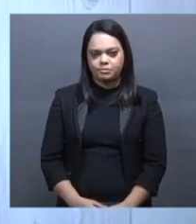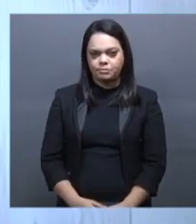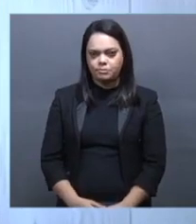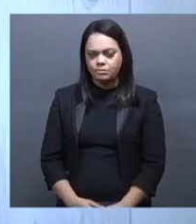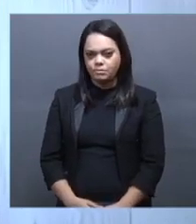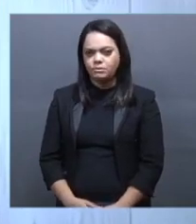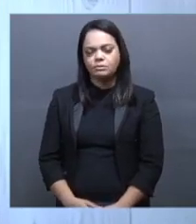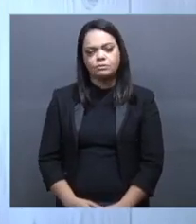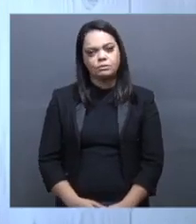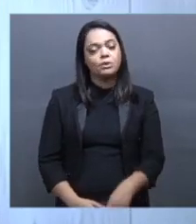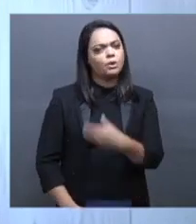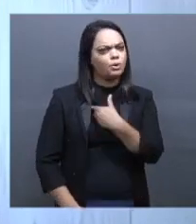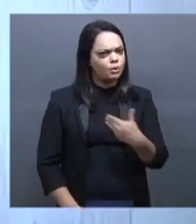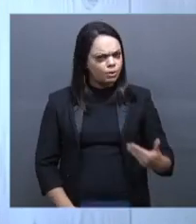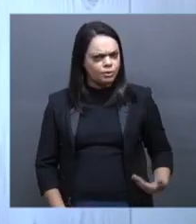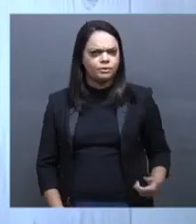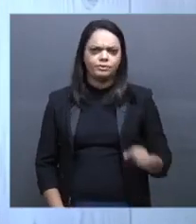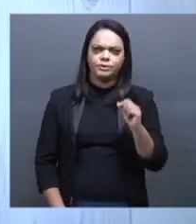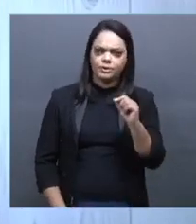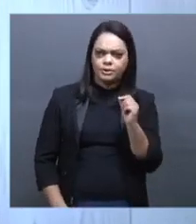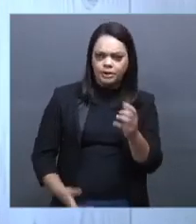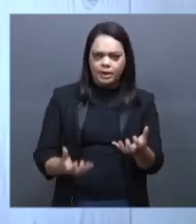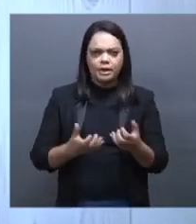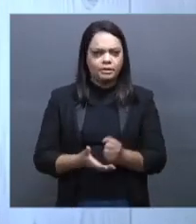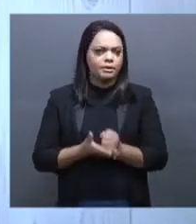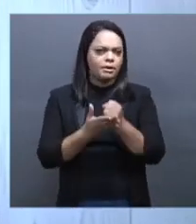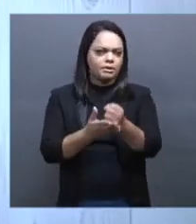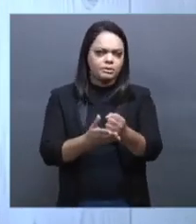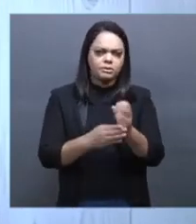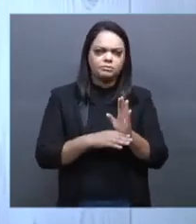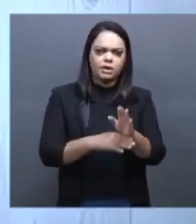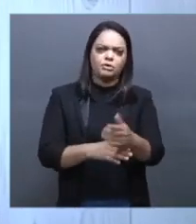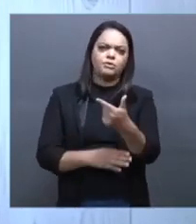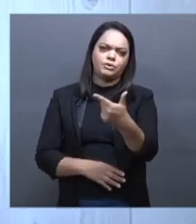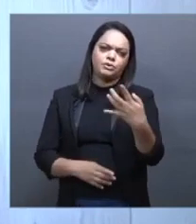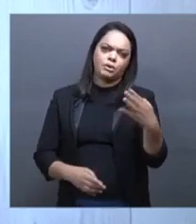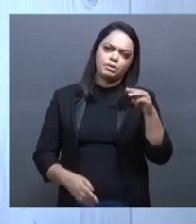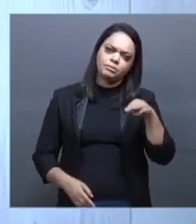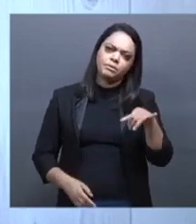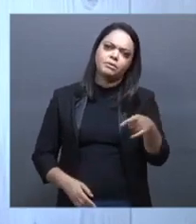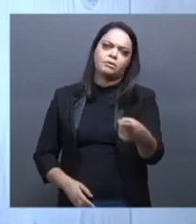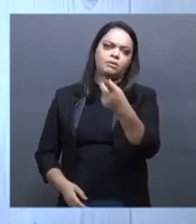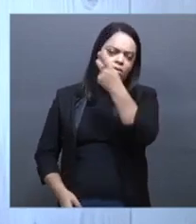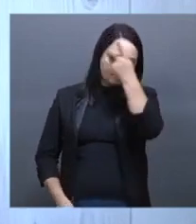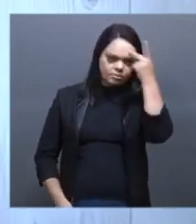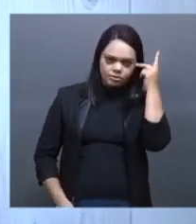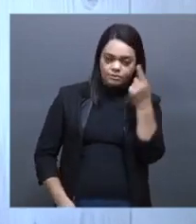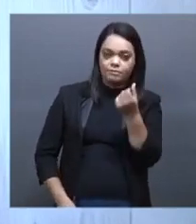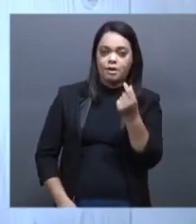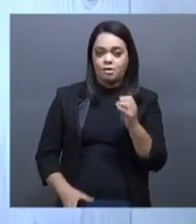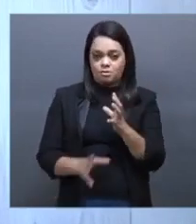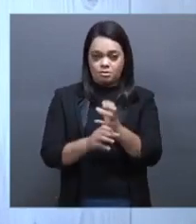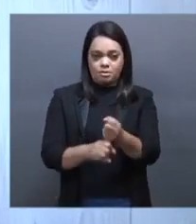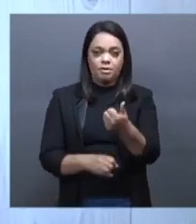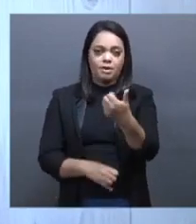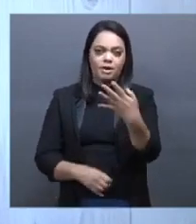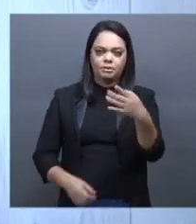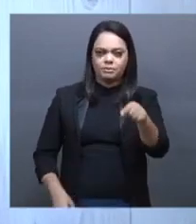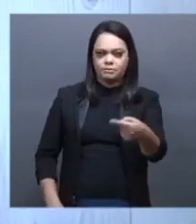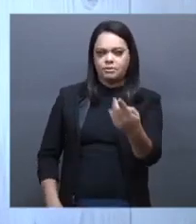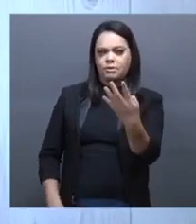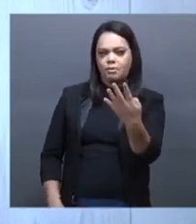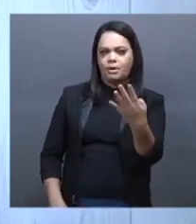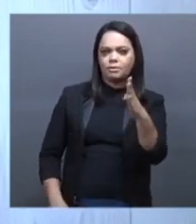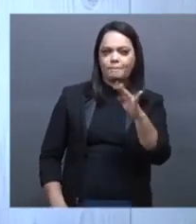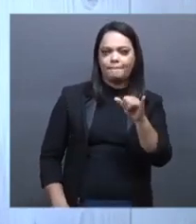A previsão do governo é que o auxílio beneficie mais de 24 milhões de pessoas e custe 14,4